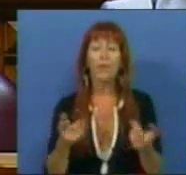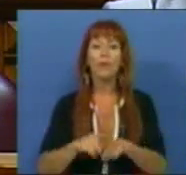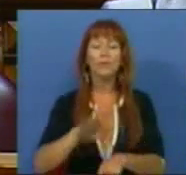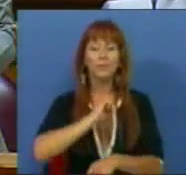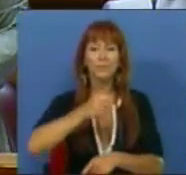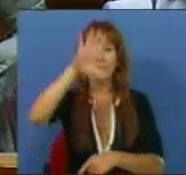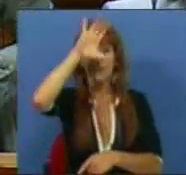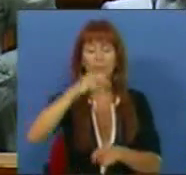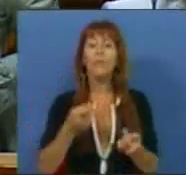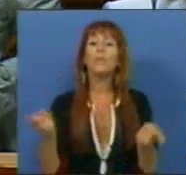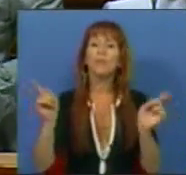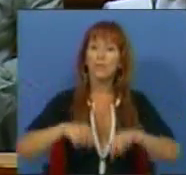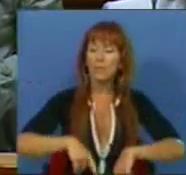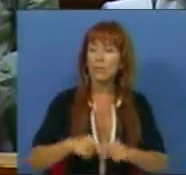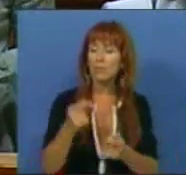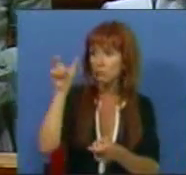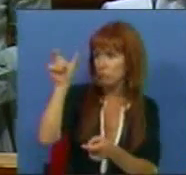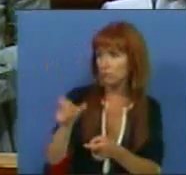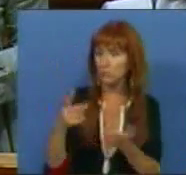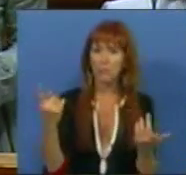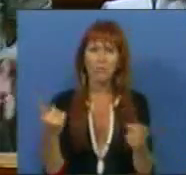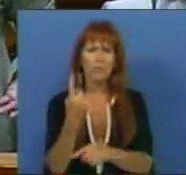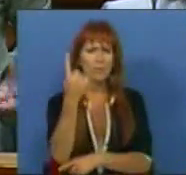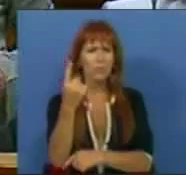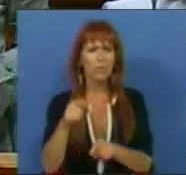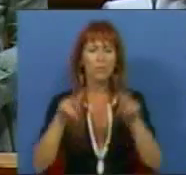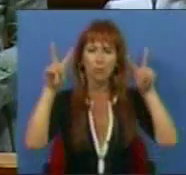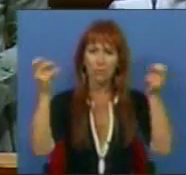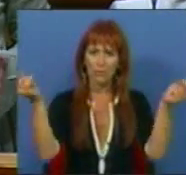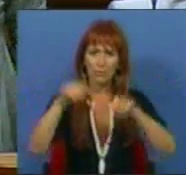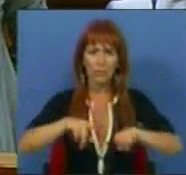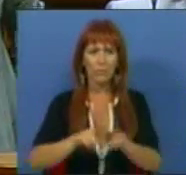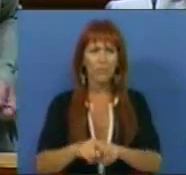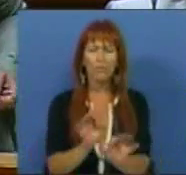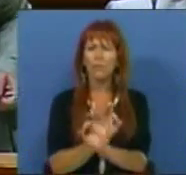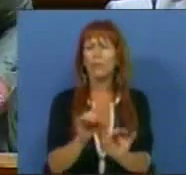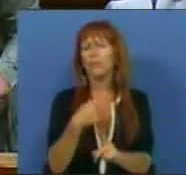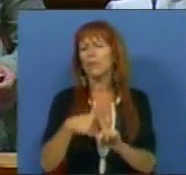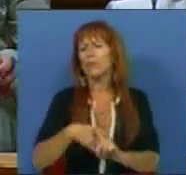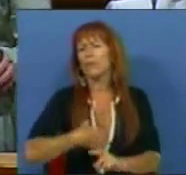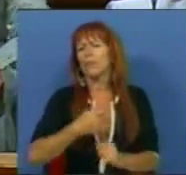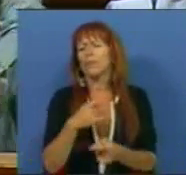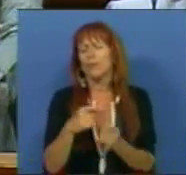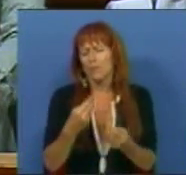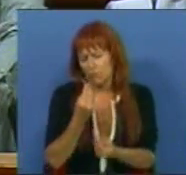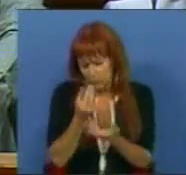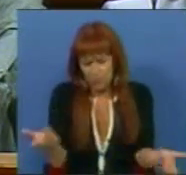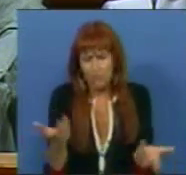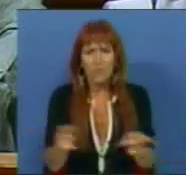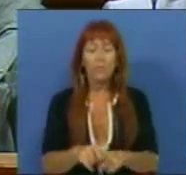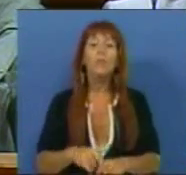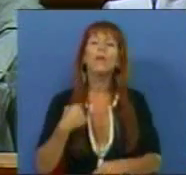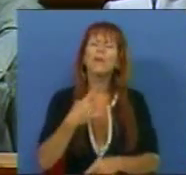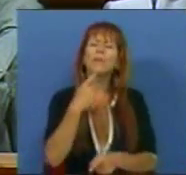Sr. Primeiro-Ministro foi ainda considerado e cito também, otimista e inveterado. Razão